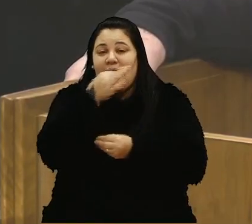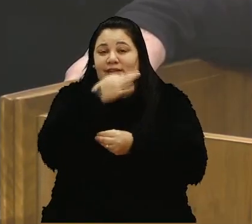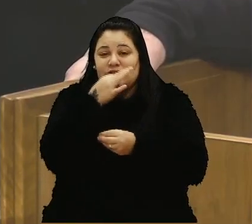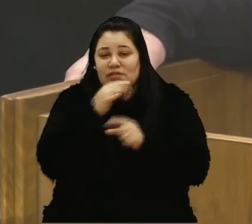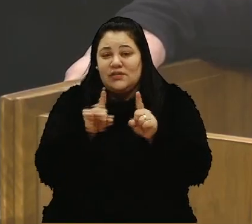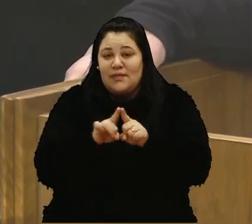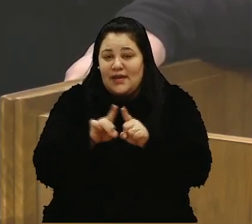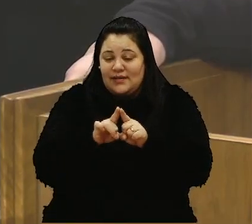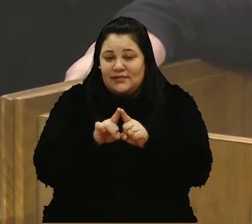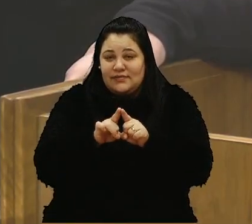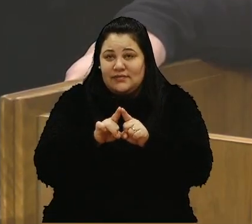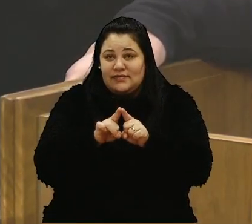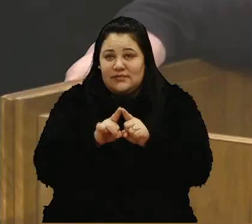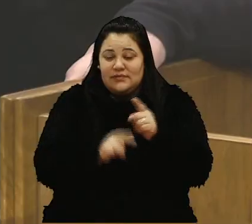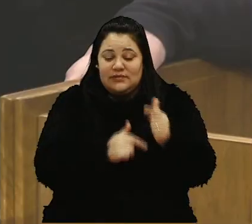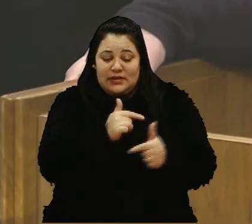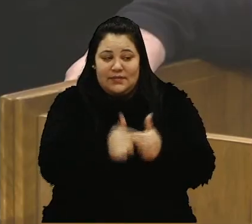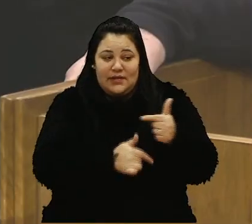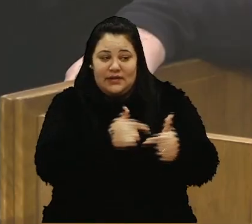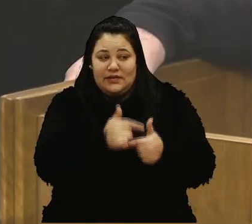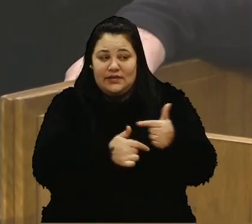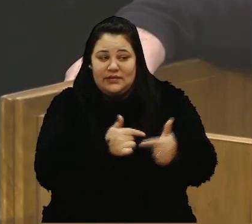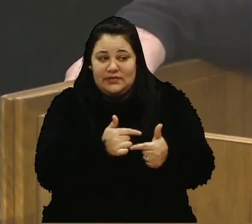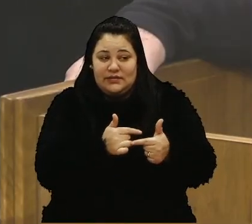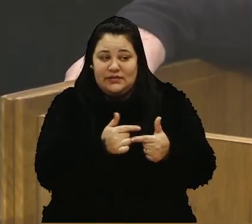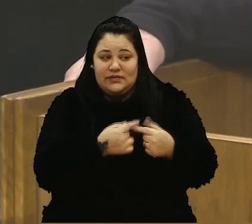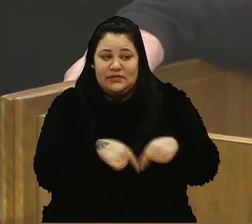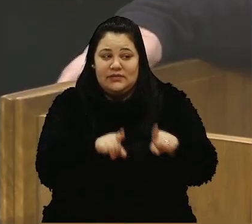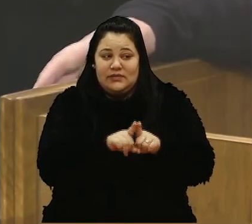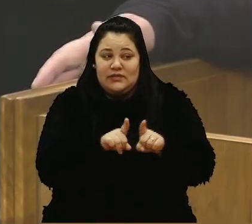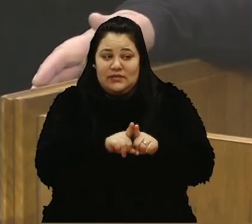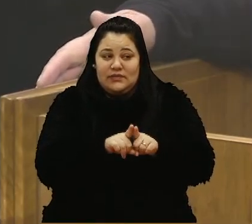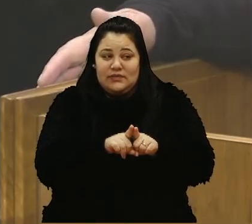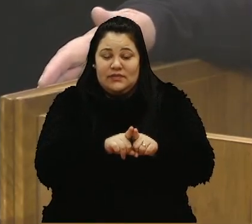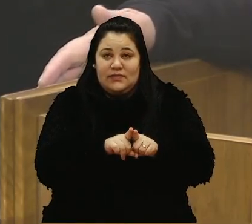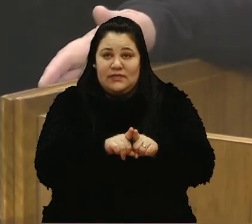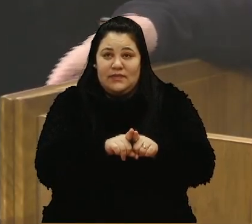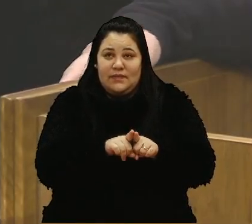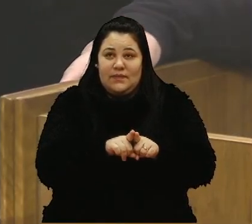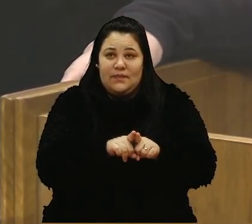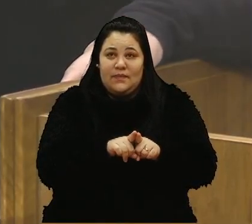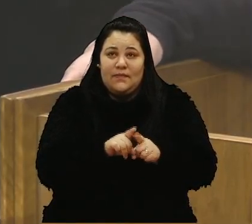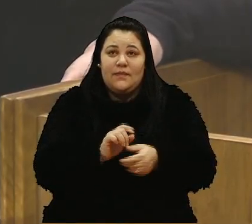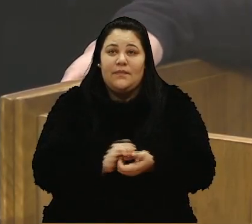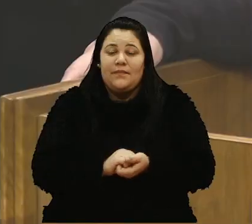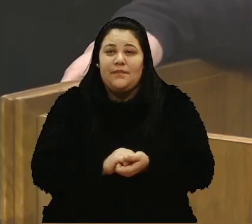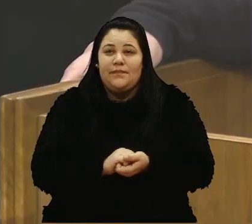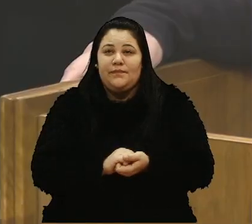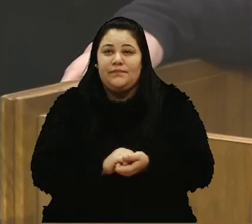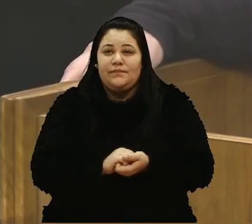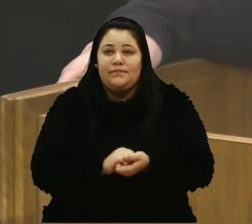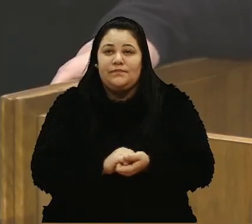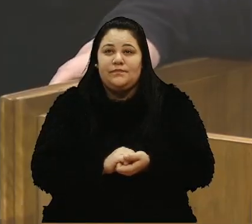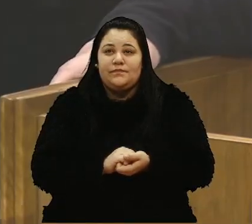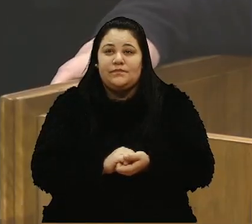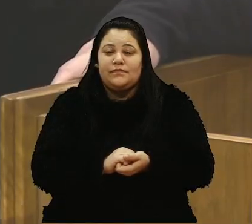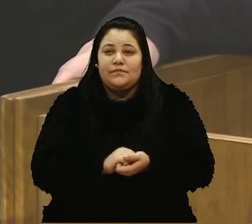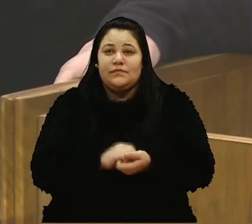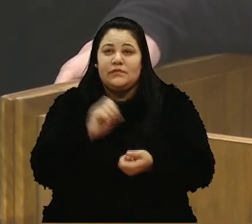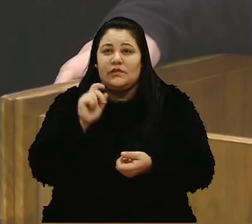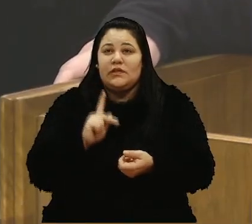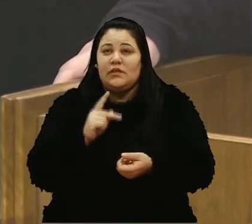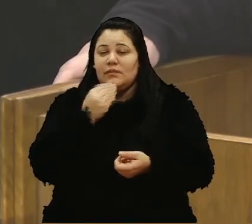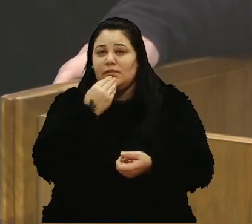se trabalhando o conceito de região metropolitana. Perdão, vereador, os vereadores que me pediram, vereador Ramon,